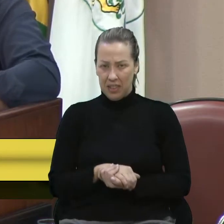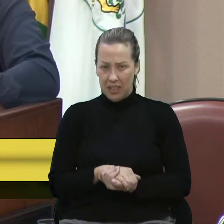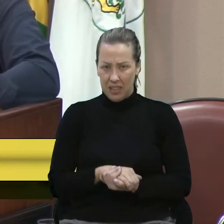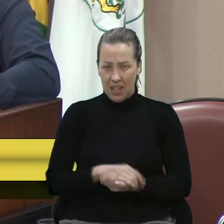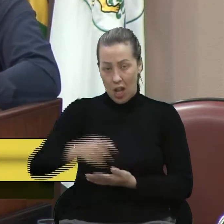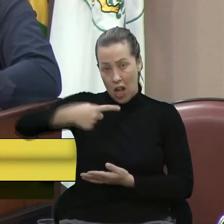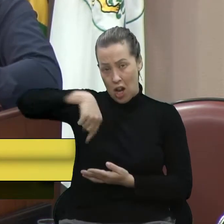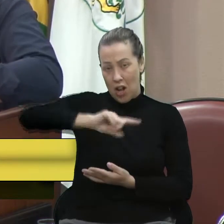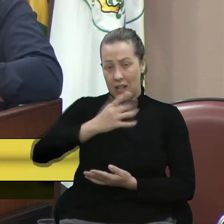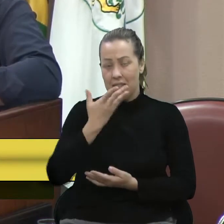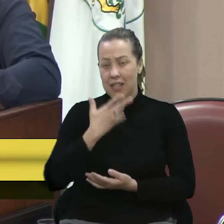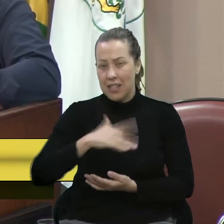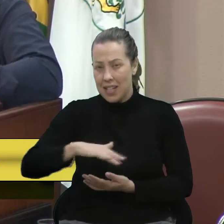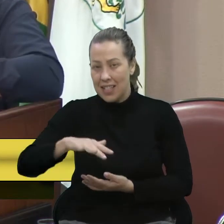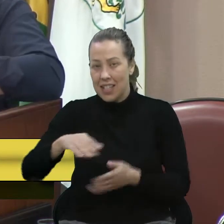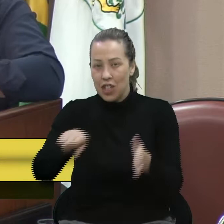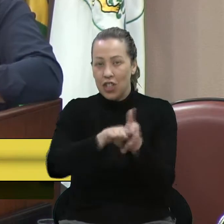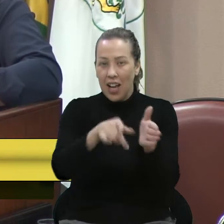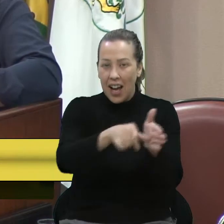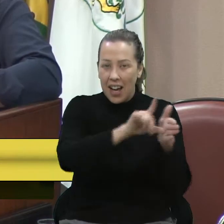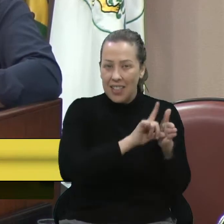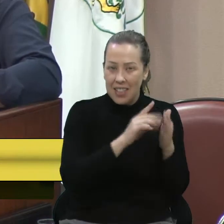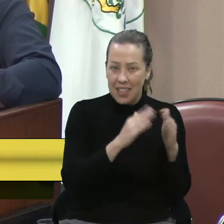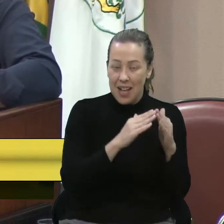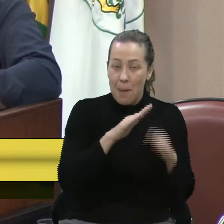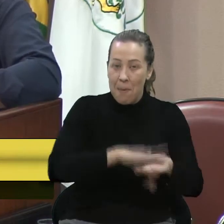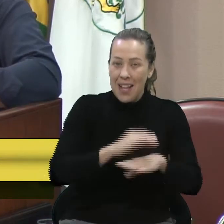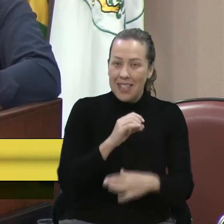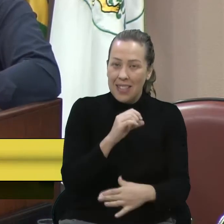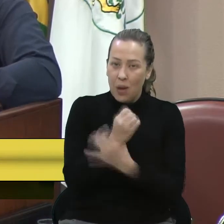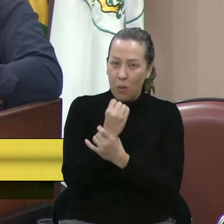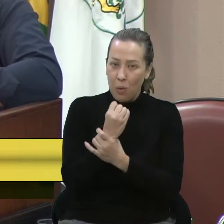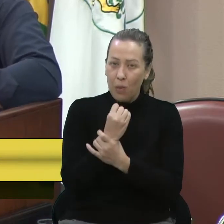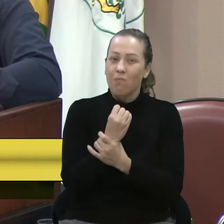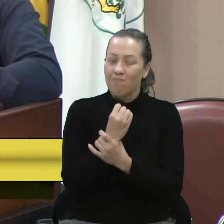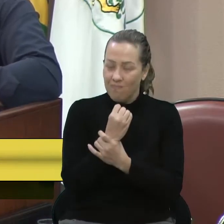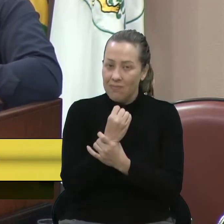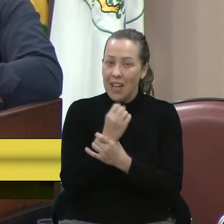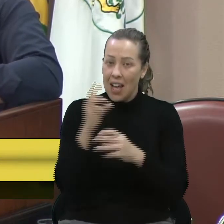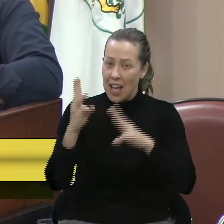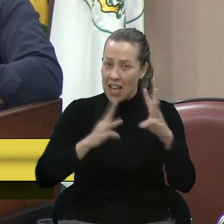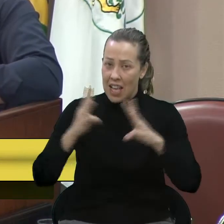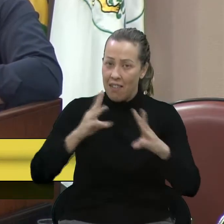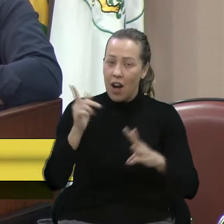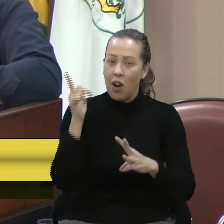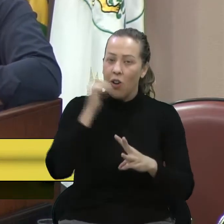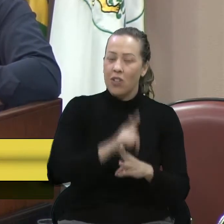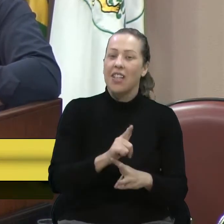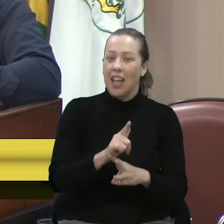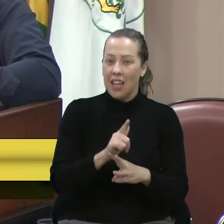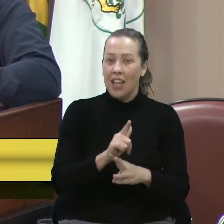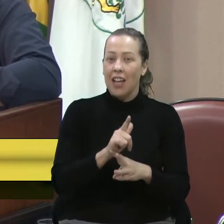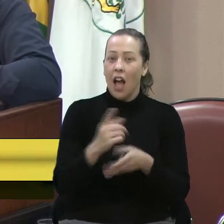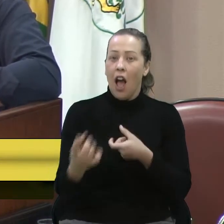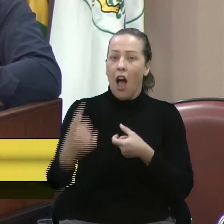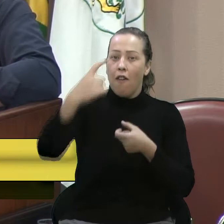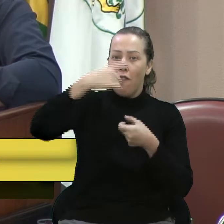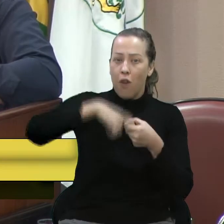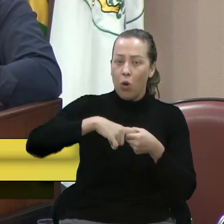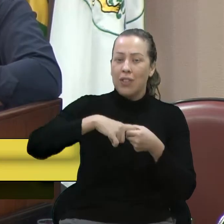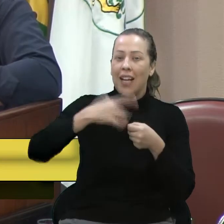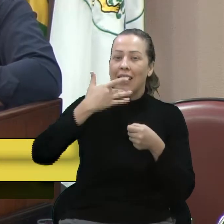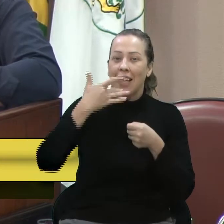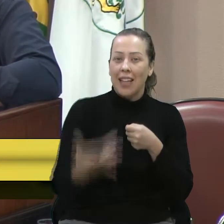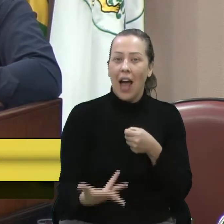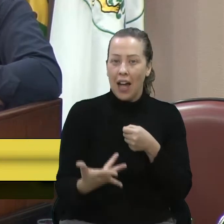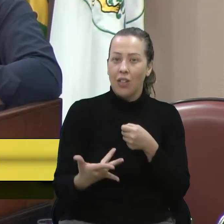que as crianças chegassem antes com mais segurança em casa e que essa van conseguisse fazer o retorno para as aulas da